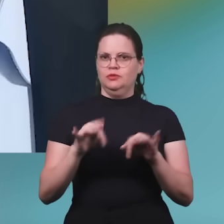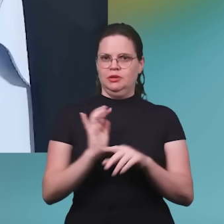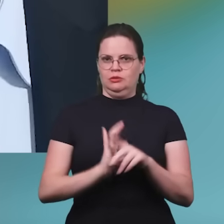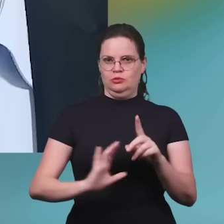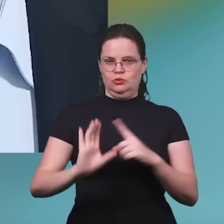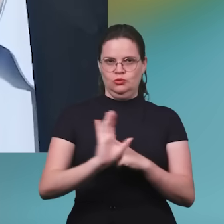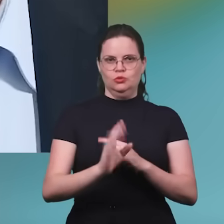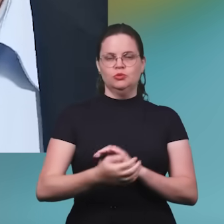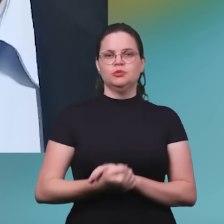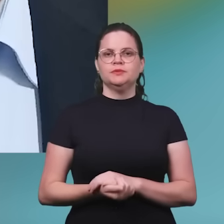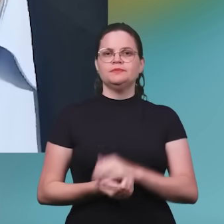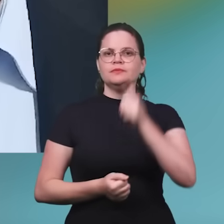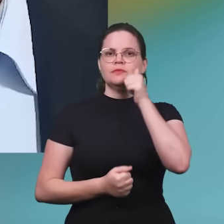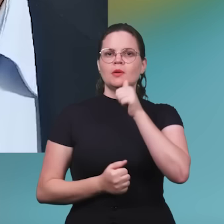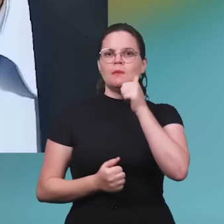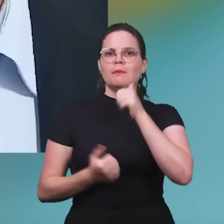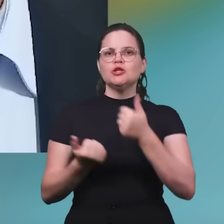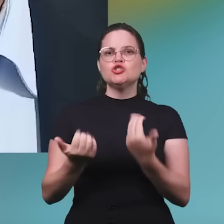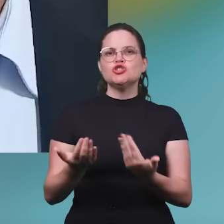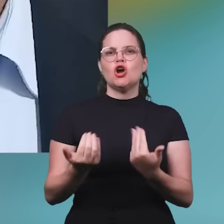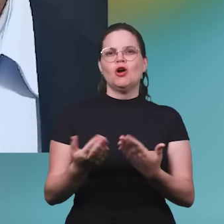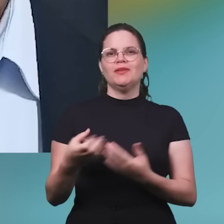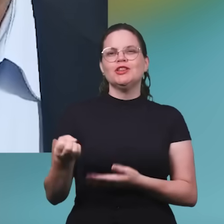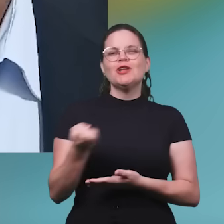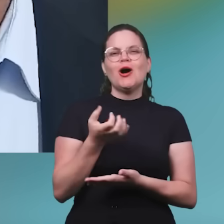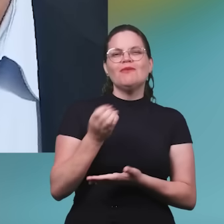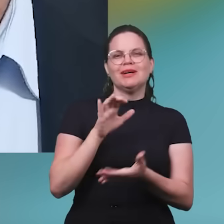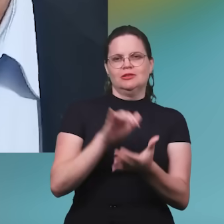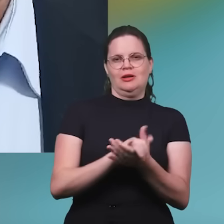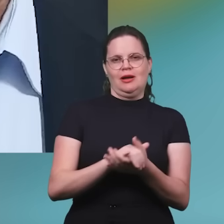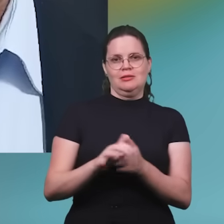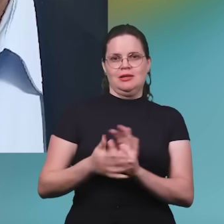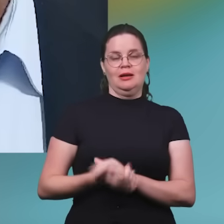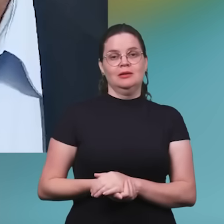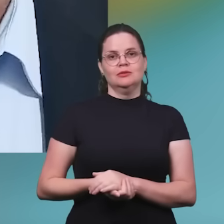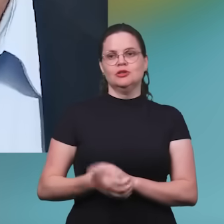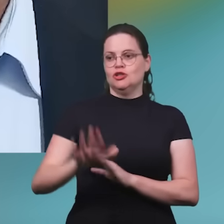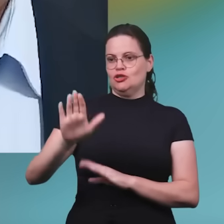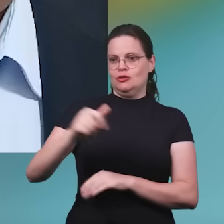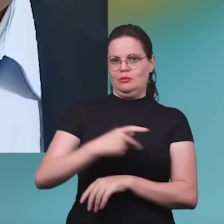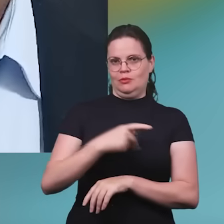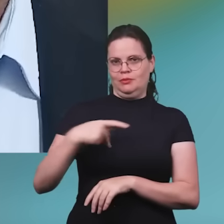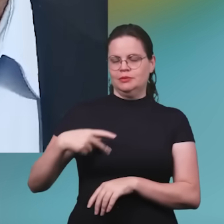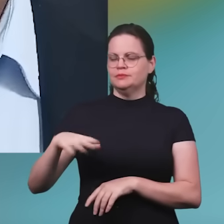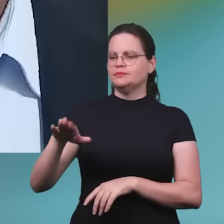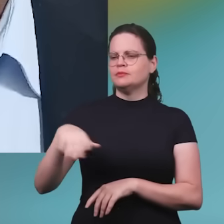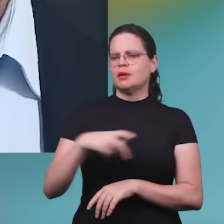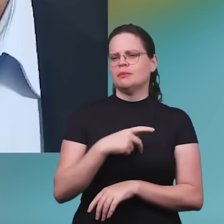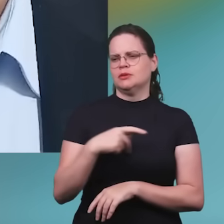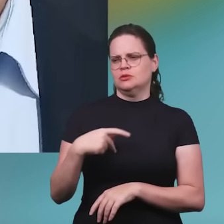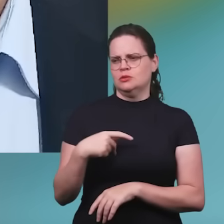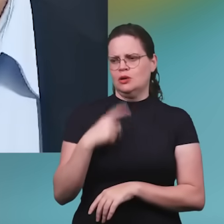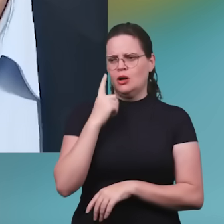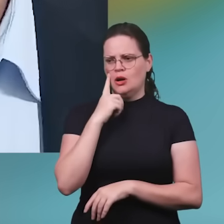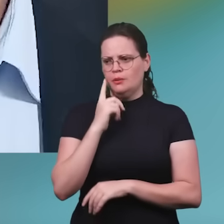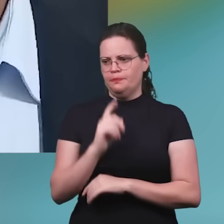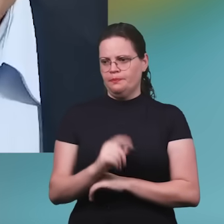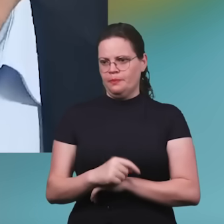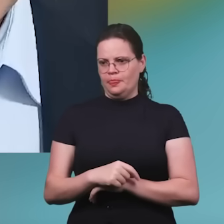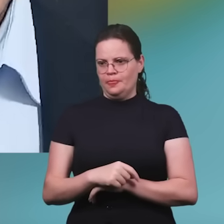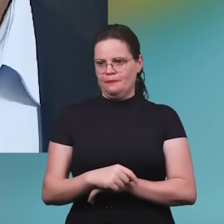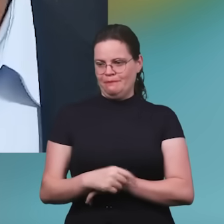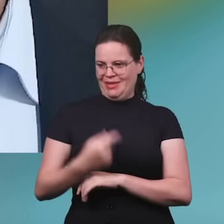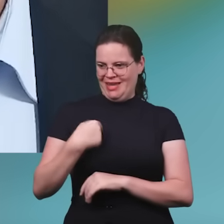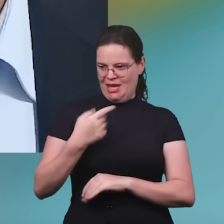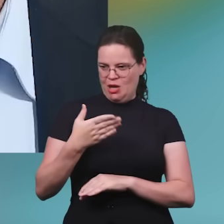culto, veio uma jovem senhora falar com o pastor e disse: pastor, olha, eu não